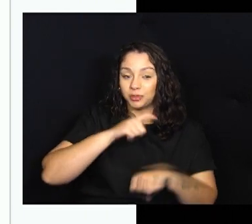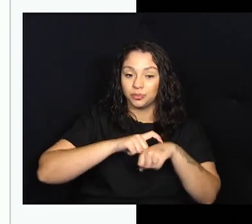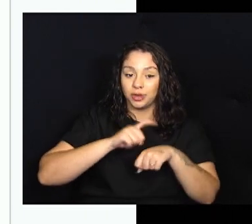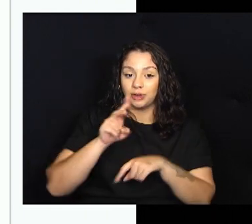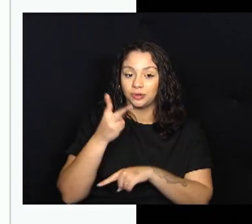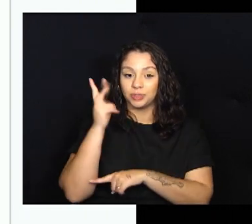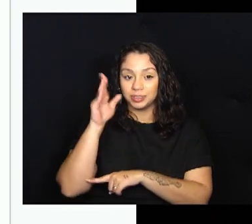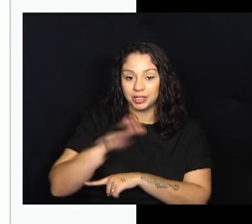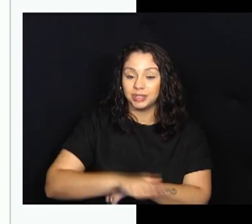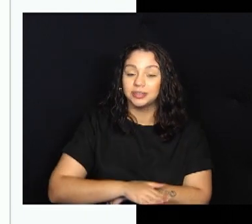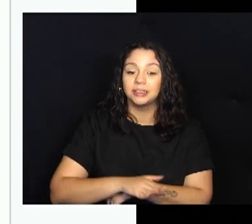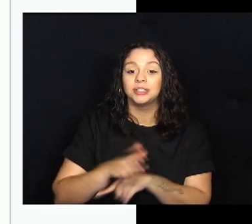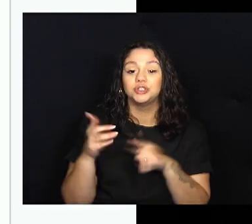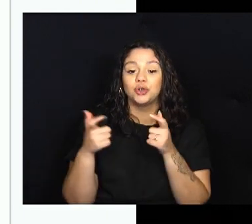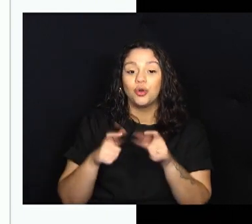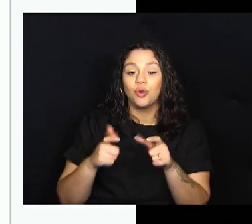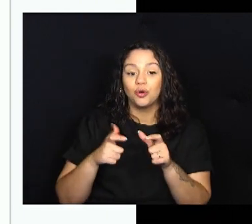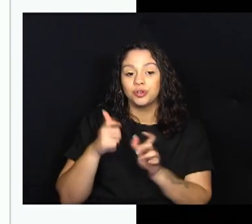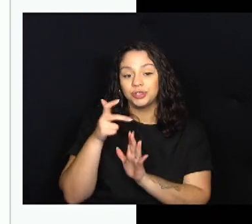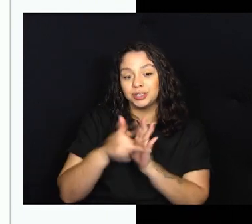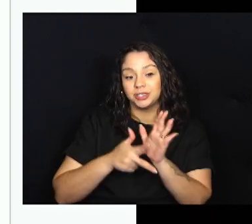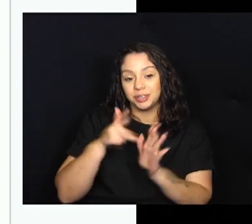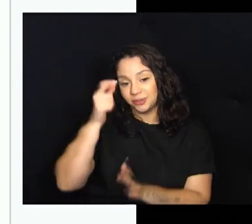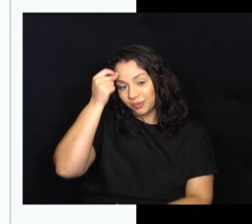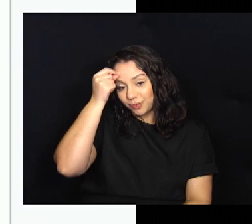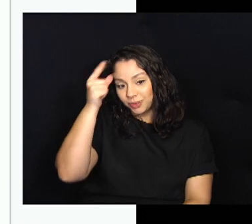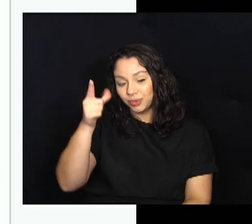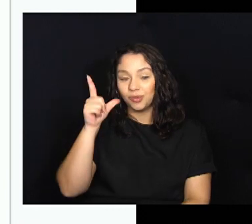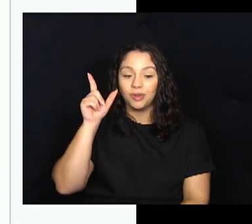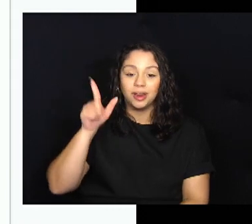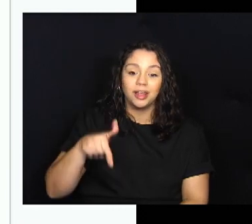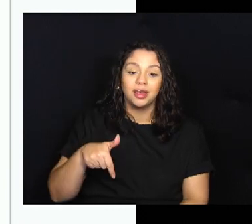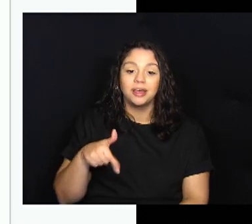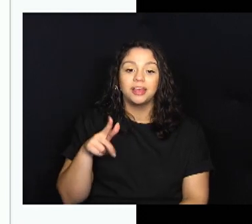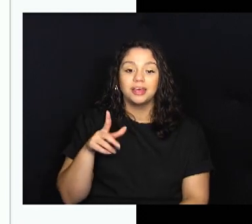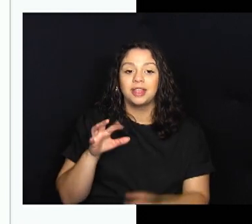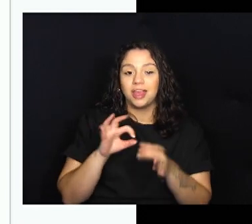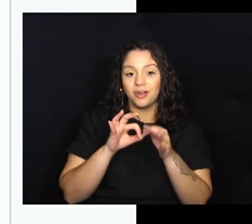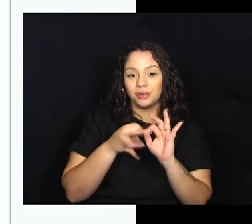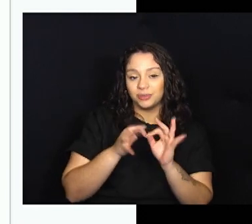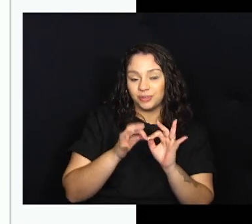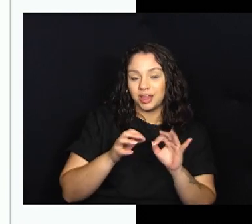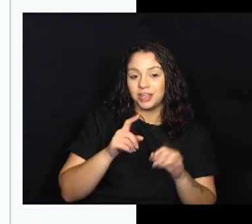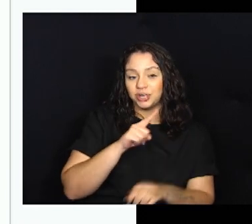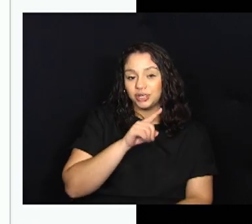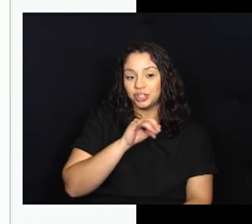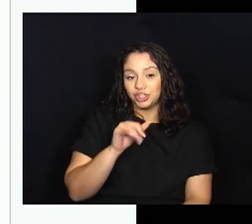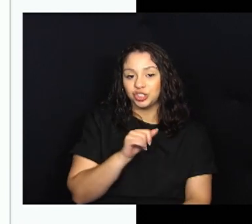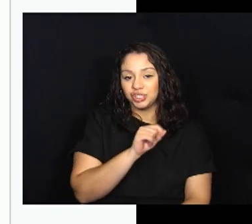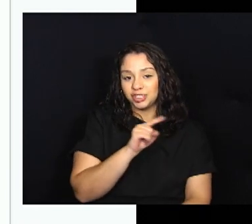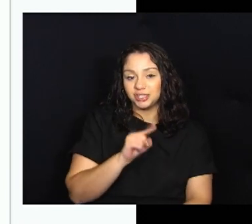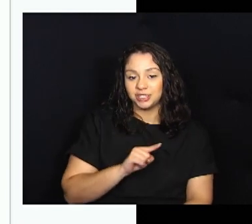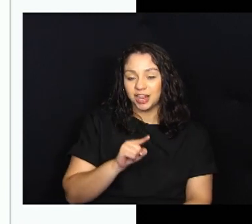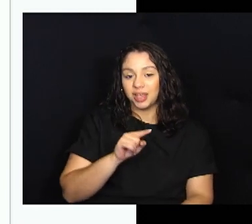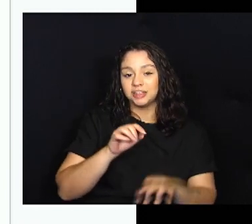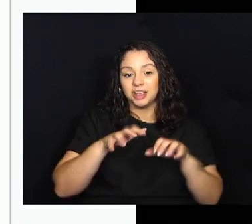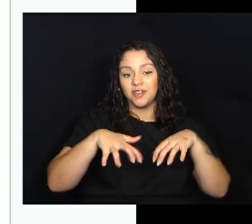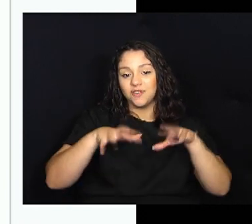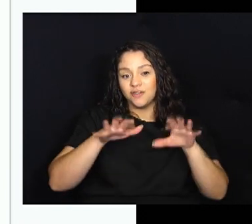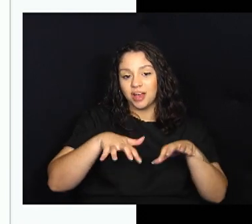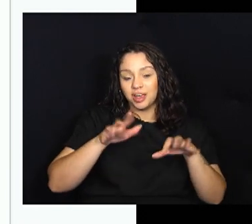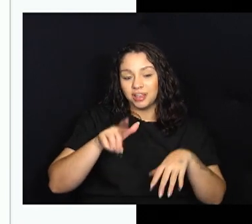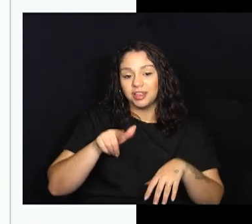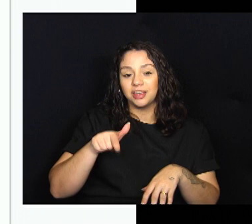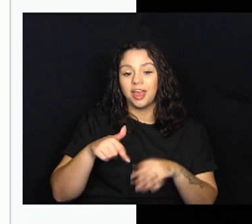tarde, lá na Estação Cultura, que é a oficina de Jazz Funk, que será dada pela Fernanda Abreu.